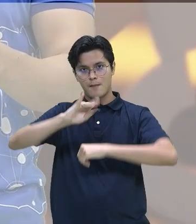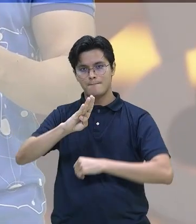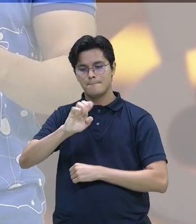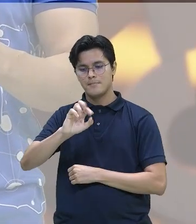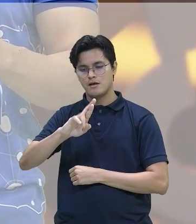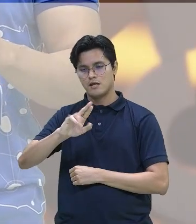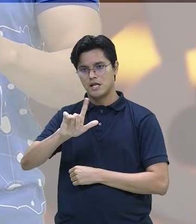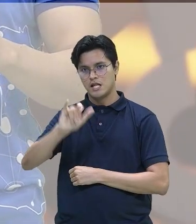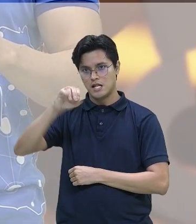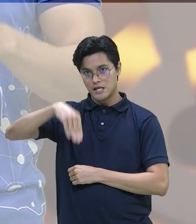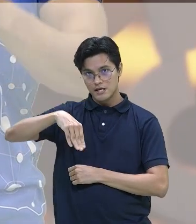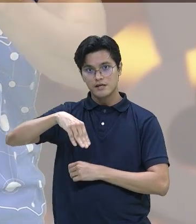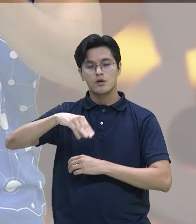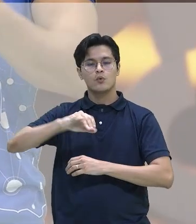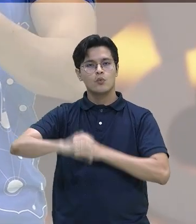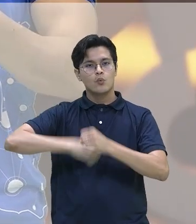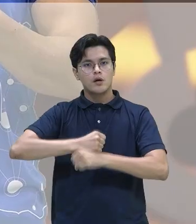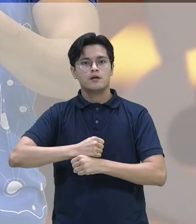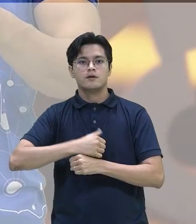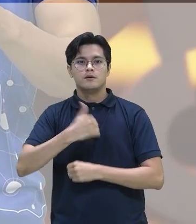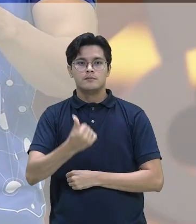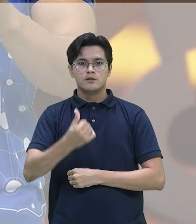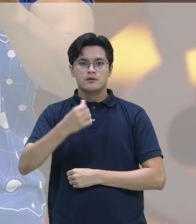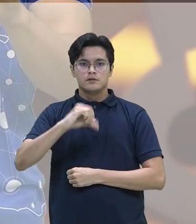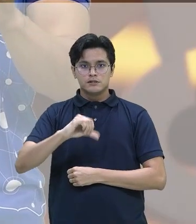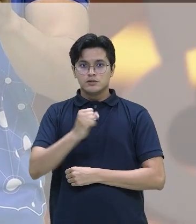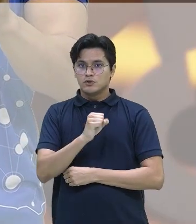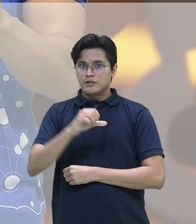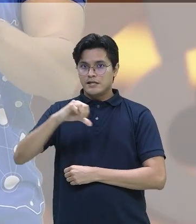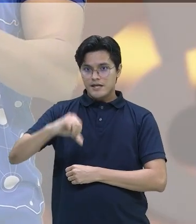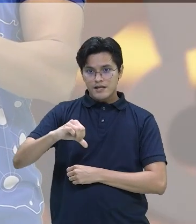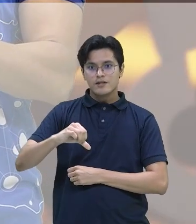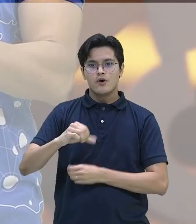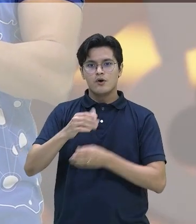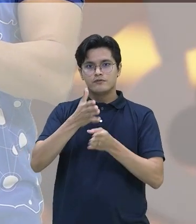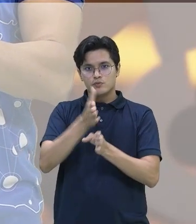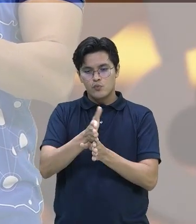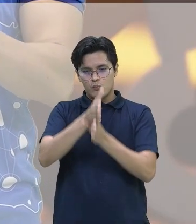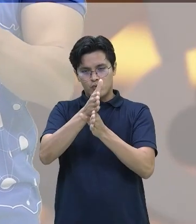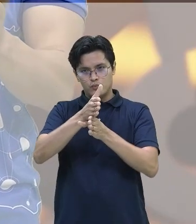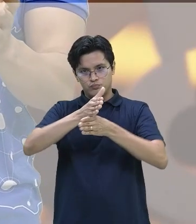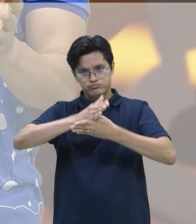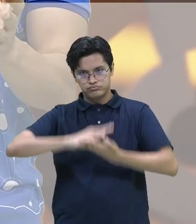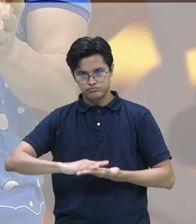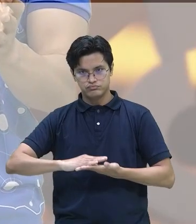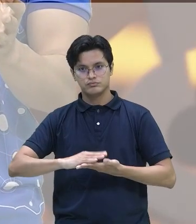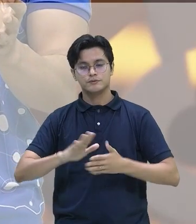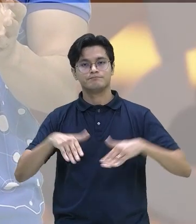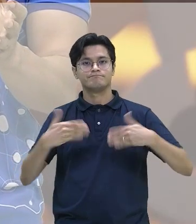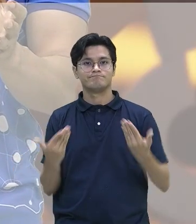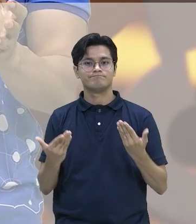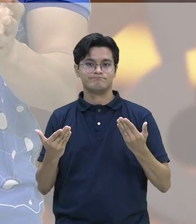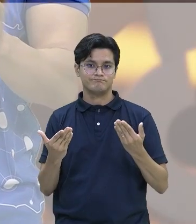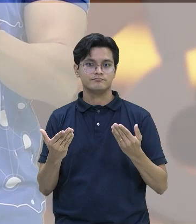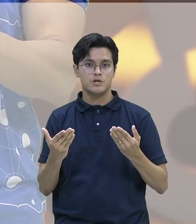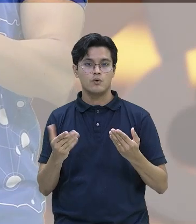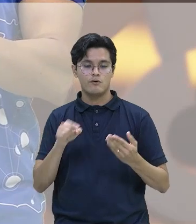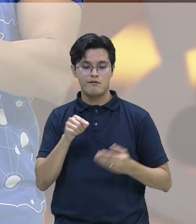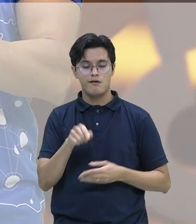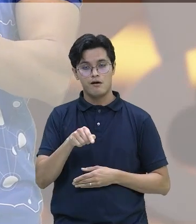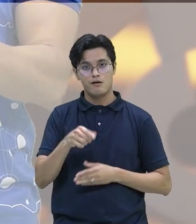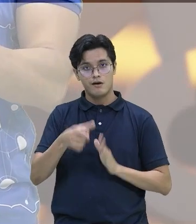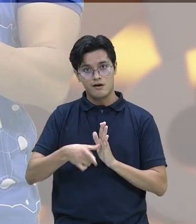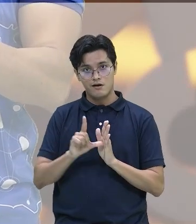1989, certo? Então, a queda do Muro de Berlim, que separava a cidade de Berlim entre os capitalistas e socialistas, entre